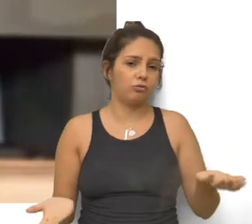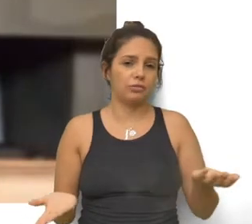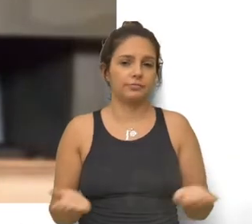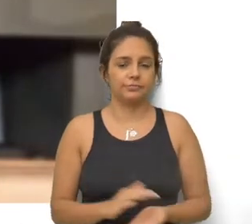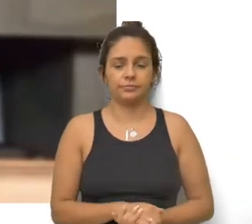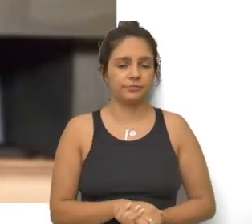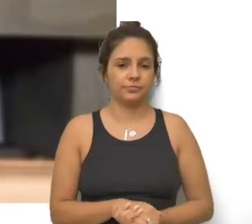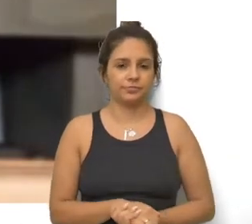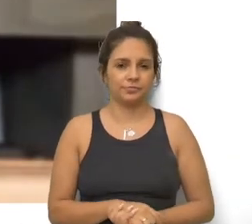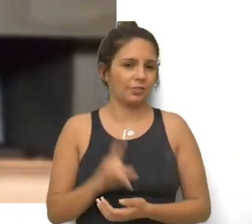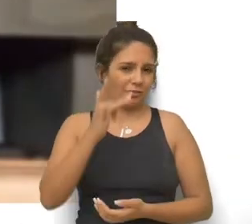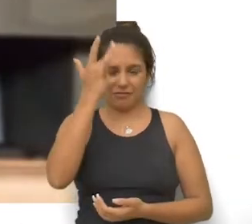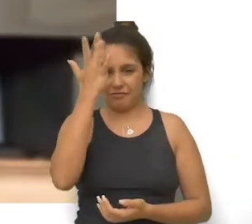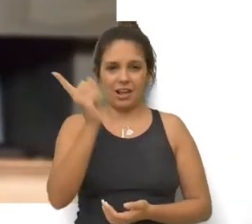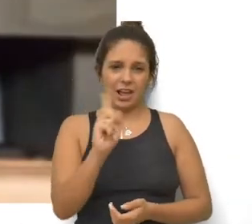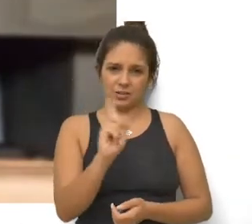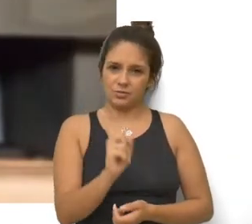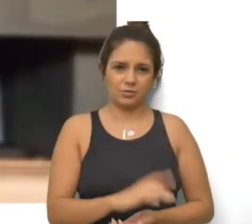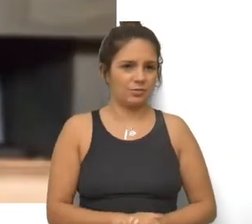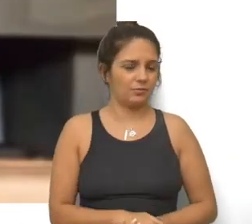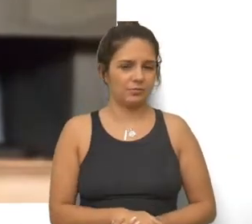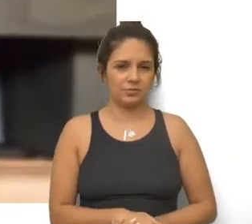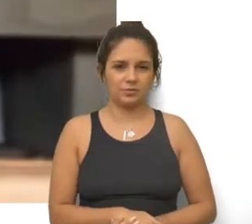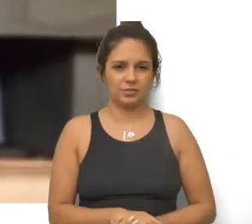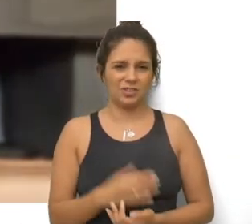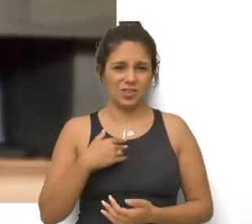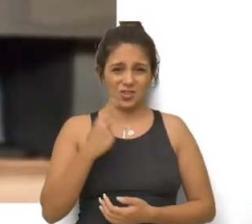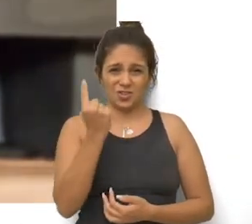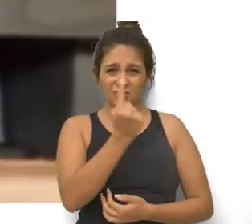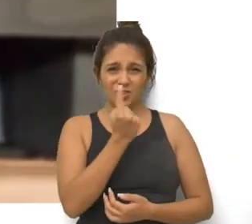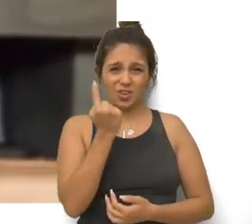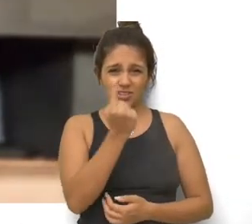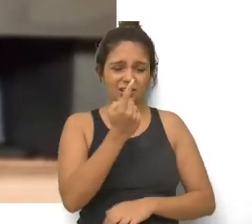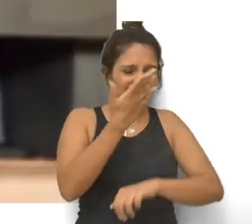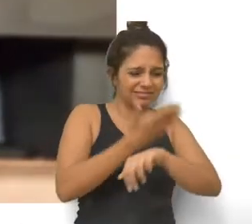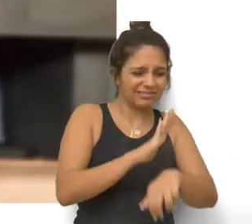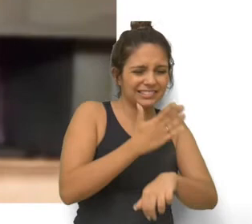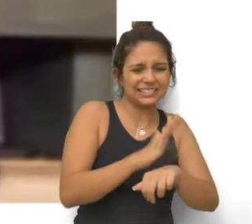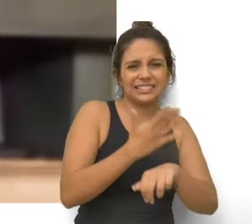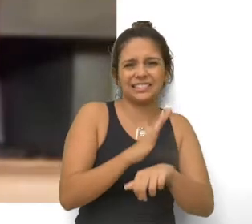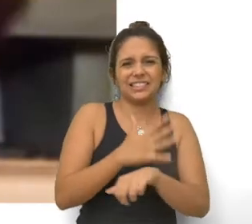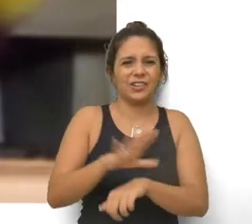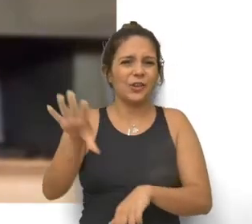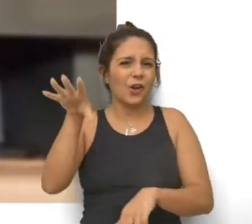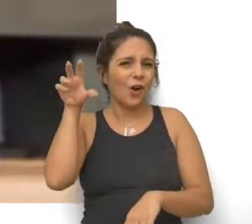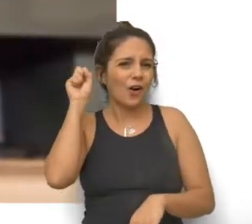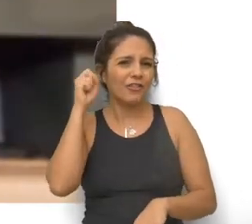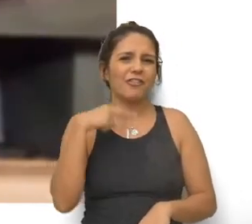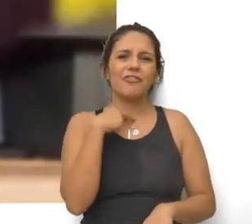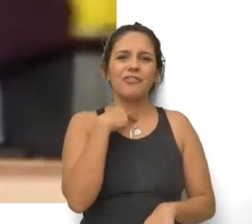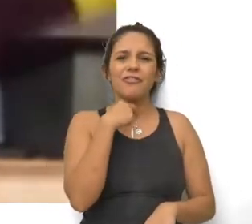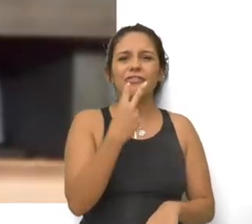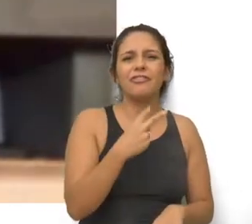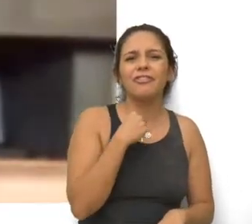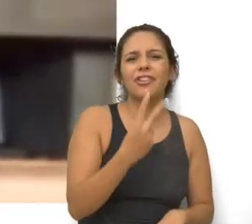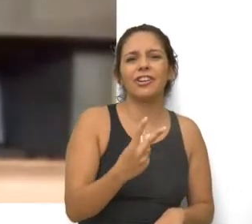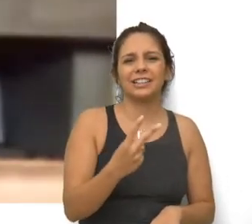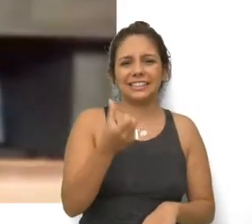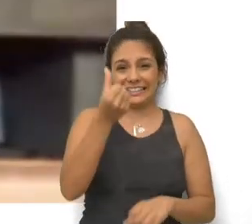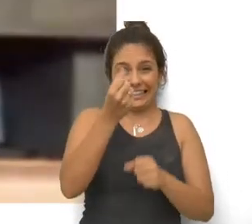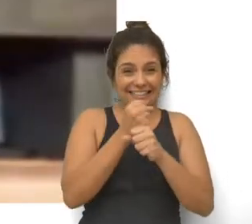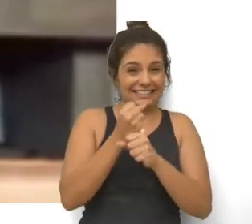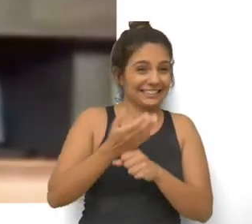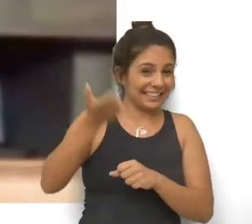novo. E não foi fácil, sabe? Eu sozinha ensaiando e ouvindo aquela minha vozinha de 6